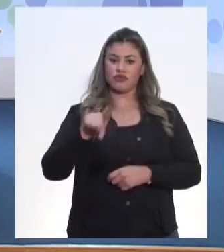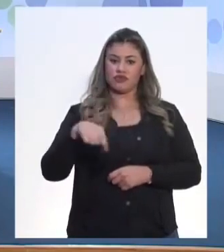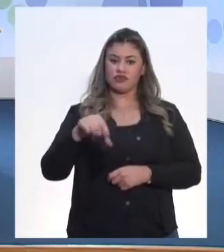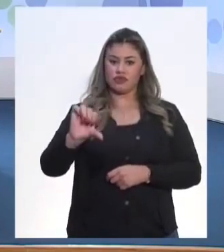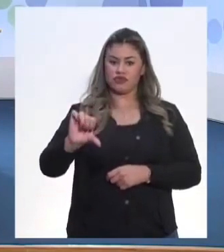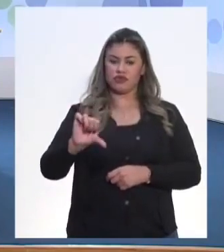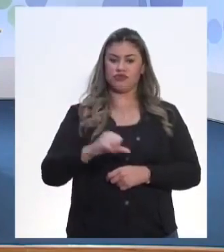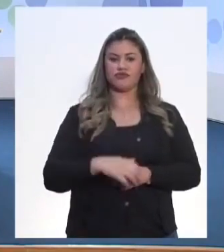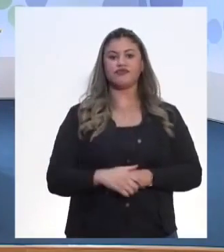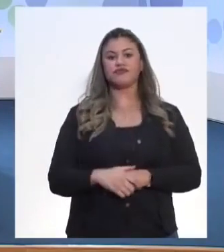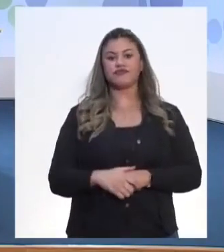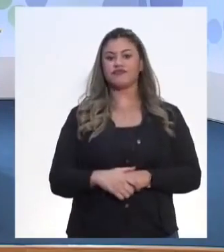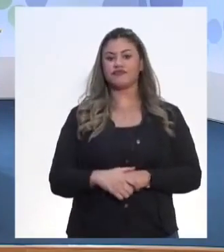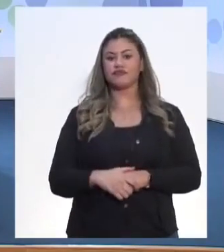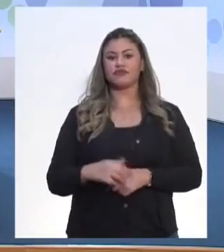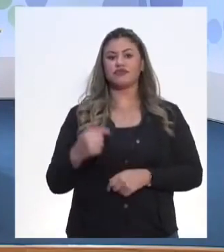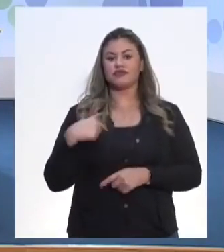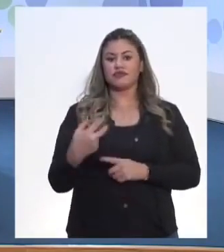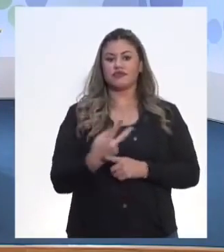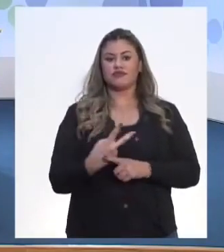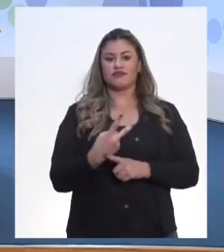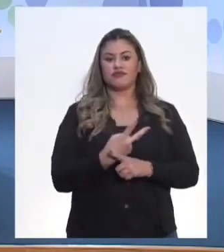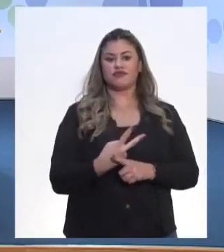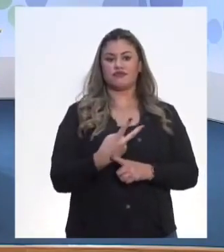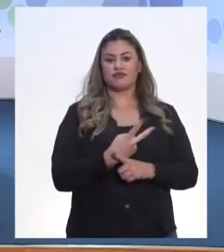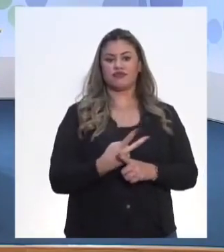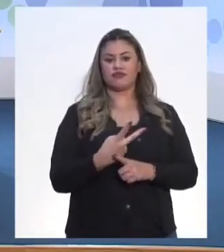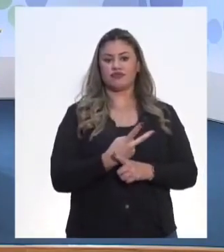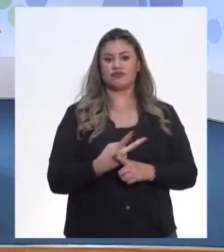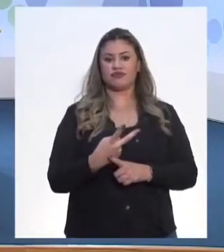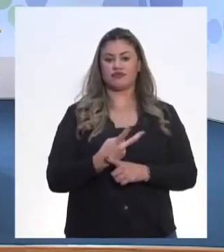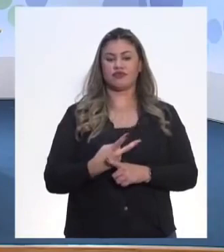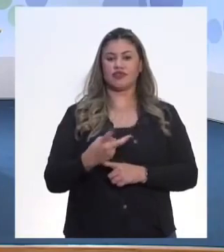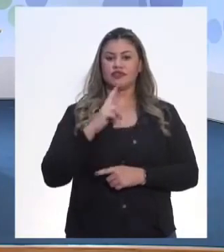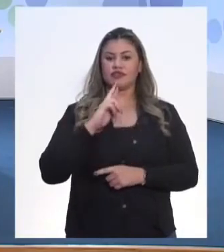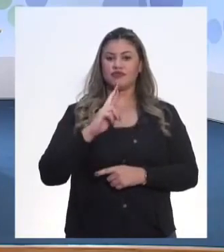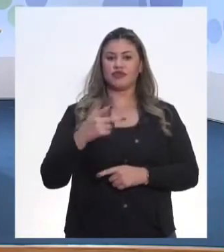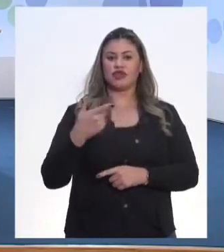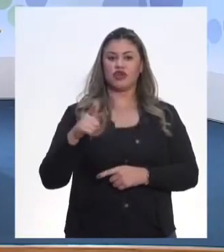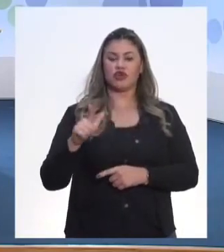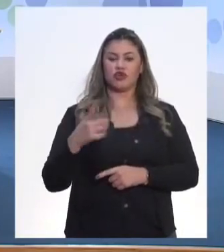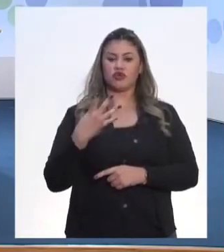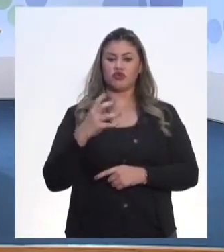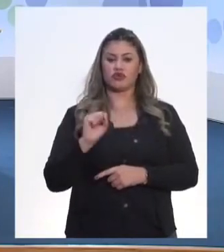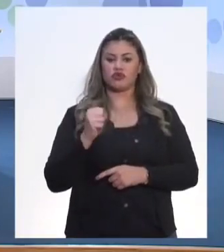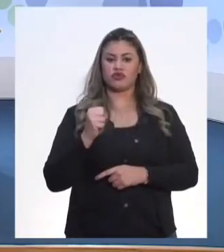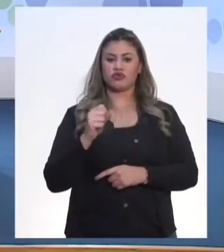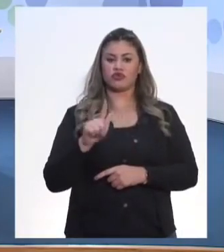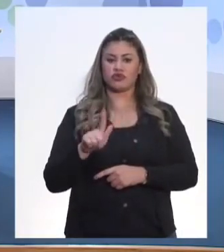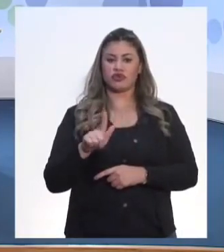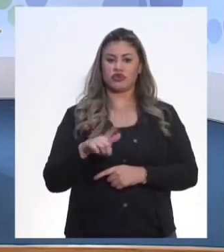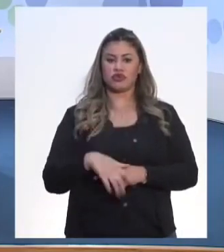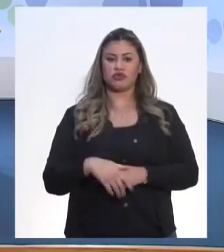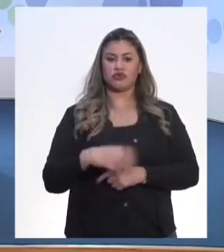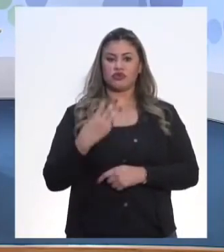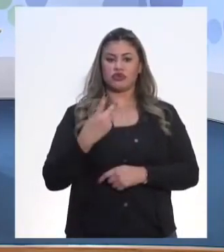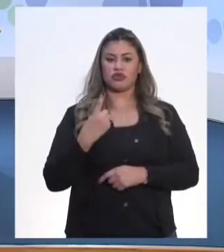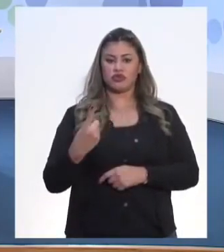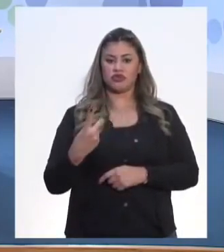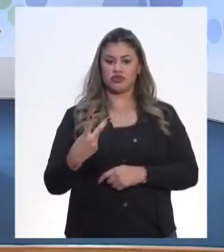39,9. Eu estava procurando aqui uma outra resposta que eu tinha visto. 48 graus, 32 graus